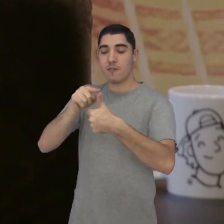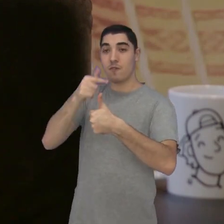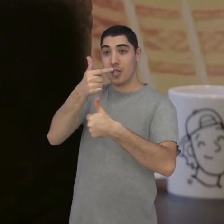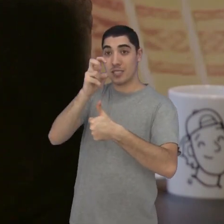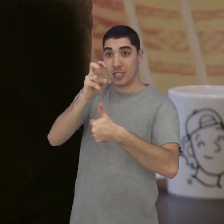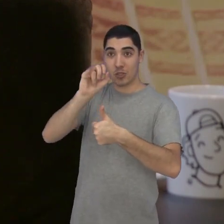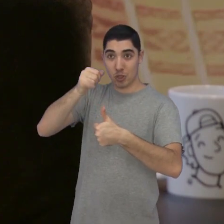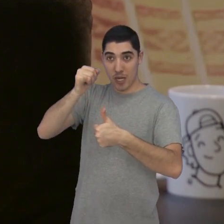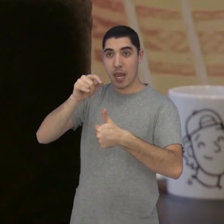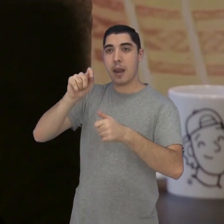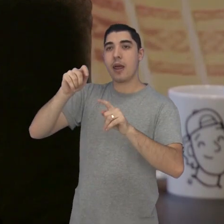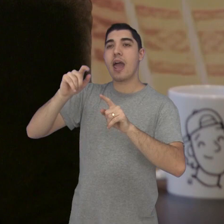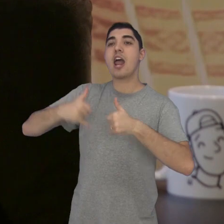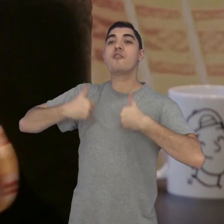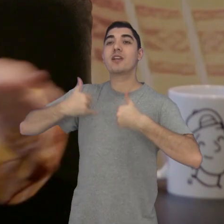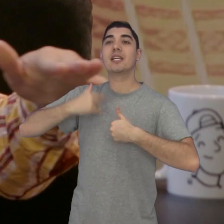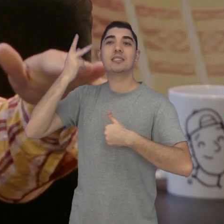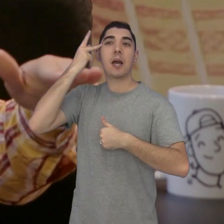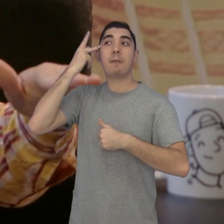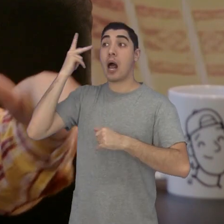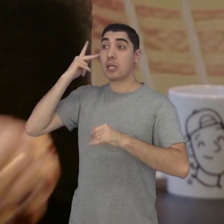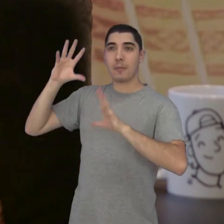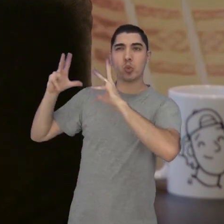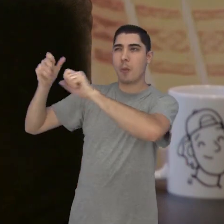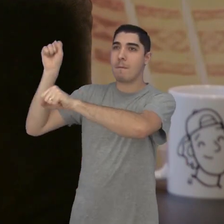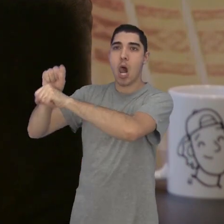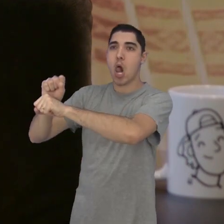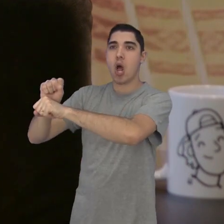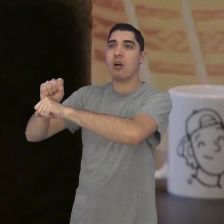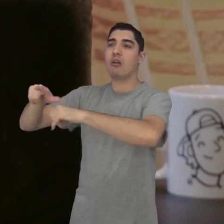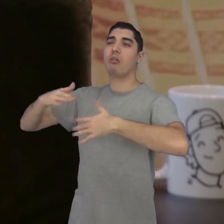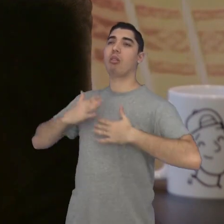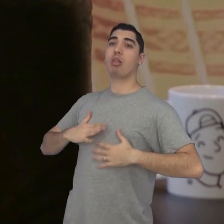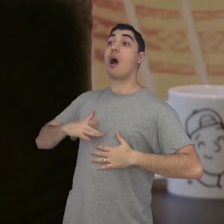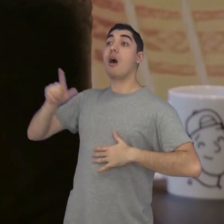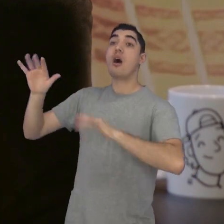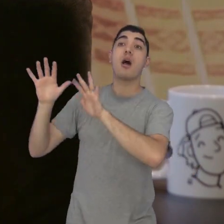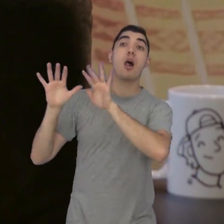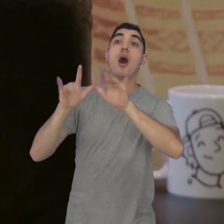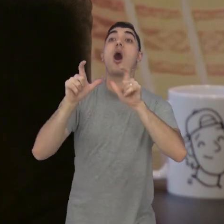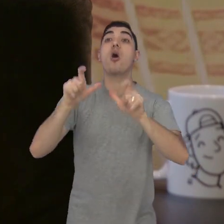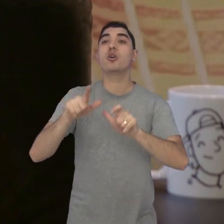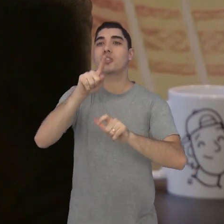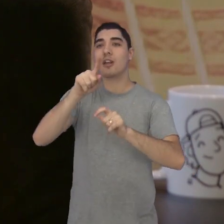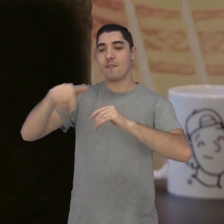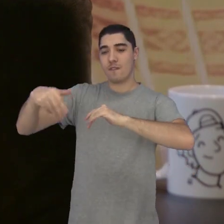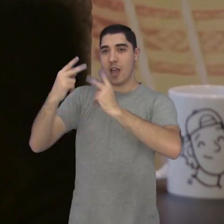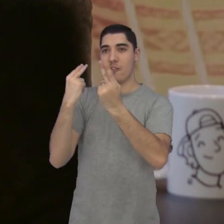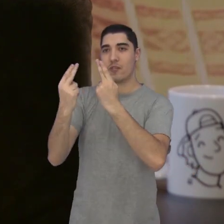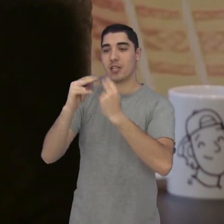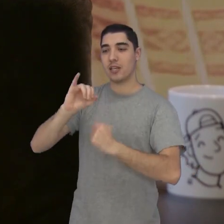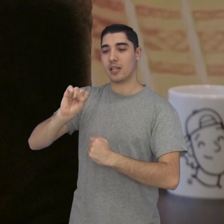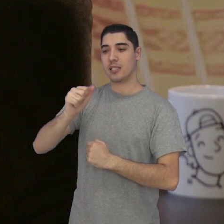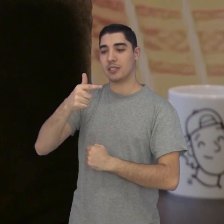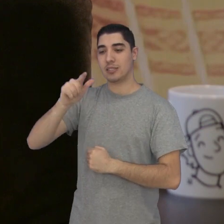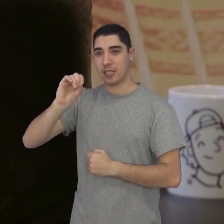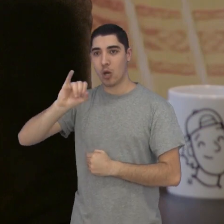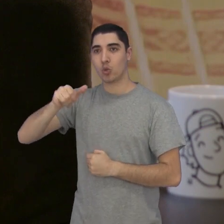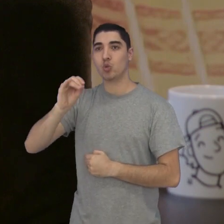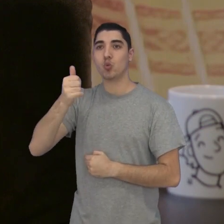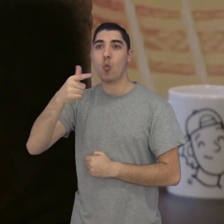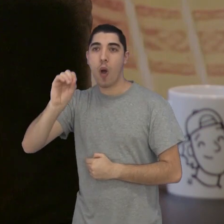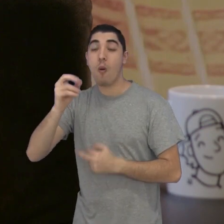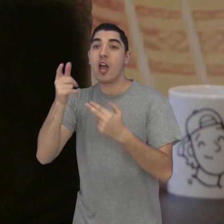janeiro, aniversário de São Paulo parava, morria. Aonde a turma ia? Avenida São João, Cinearte Palácio, era a noite do Oscar no